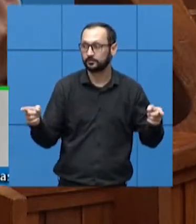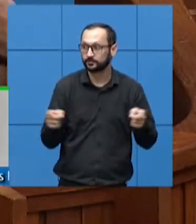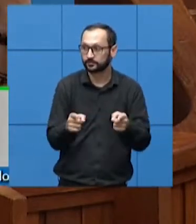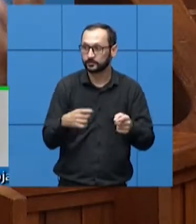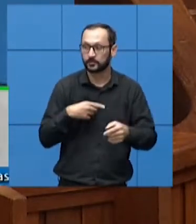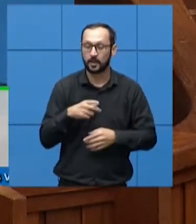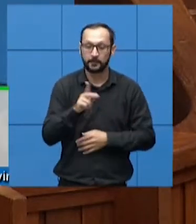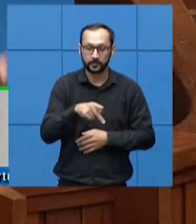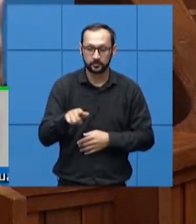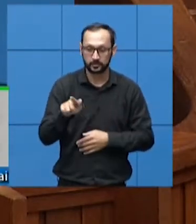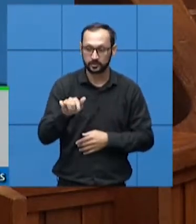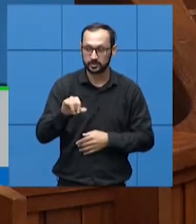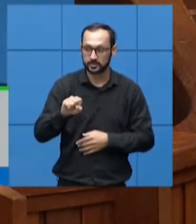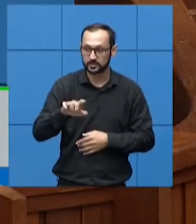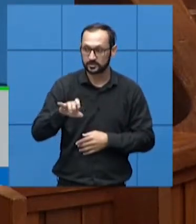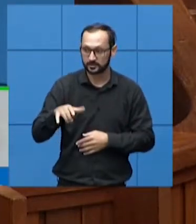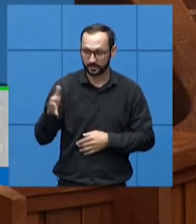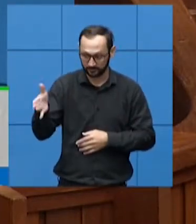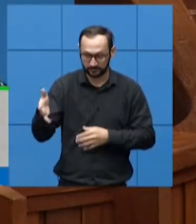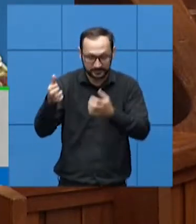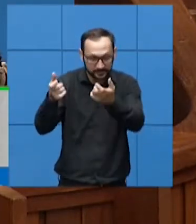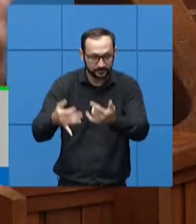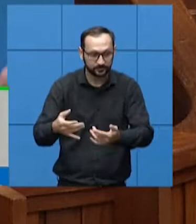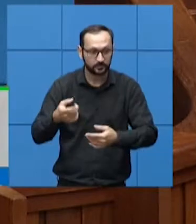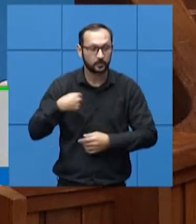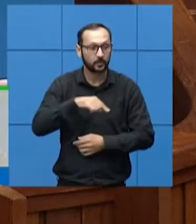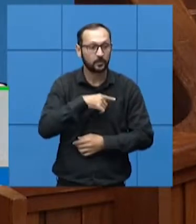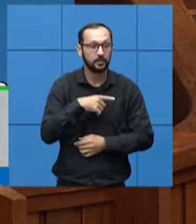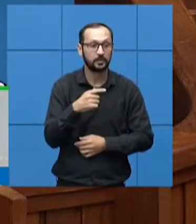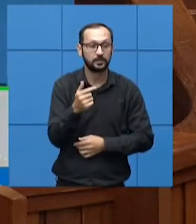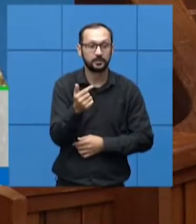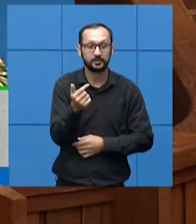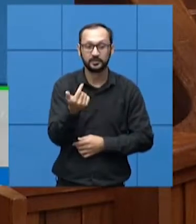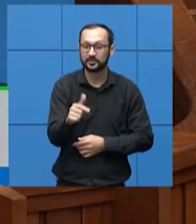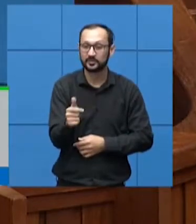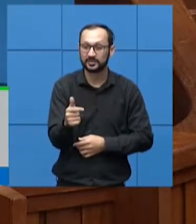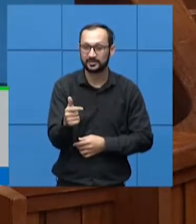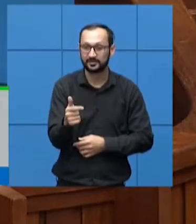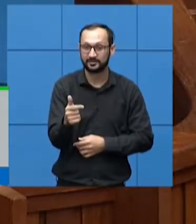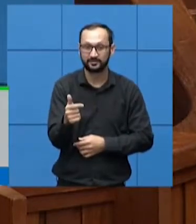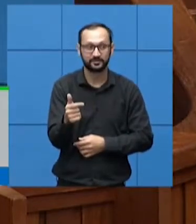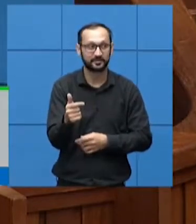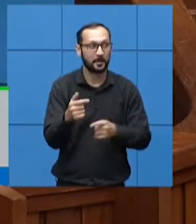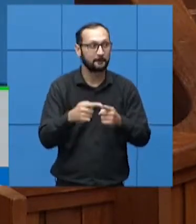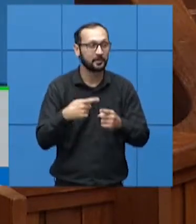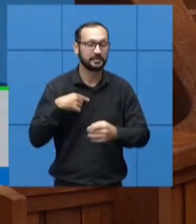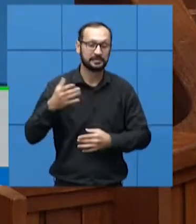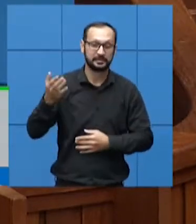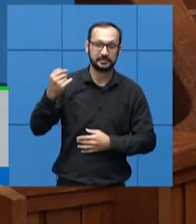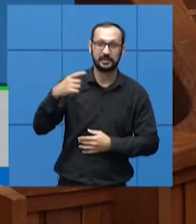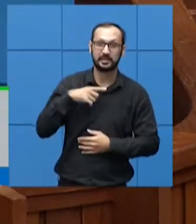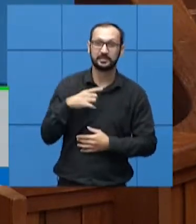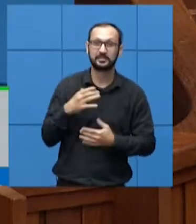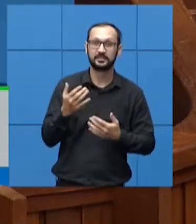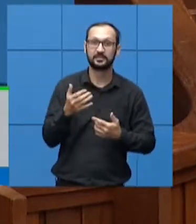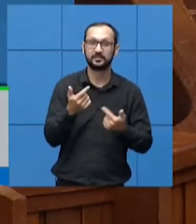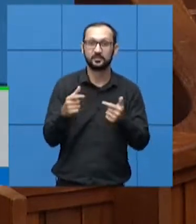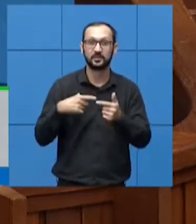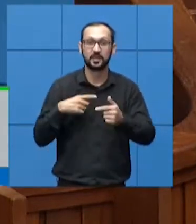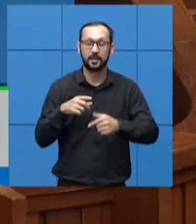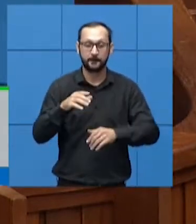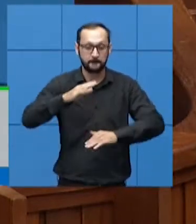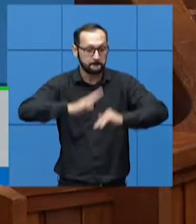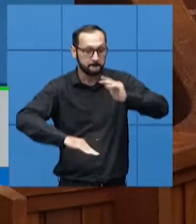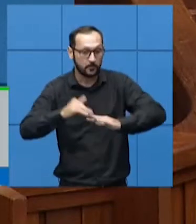que a doutora Gisele falou. Até então, nós não tínhamos, porque nós já vivemos na insegurança de não termos cedência